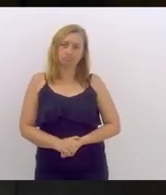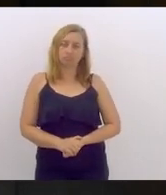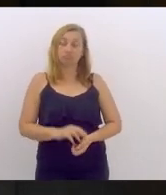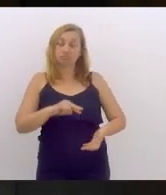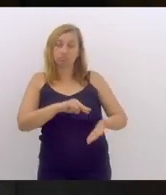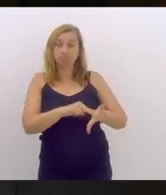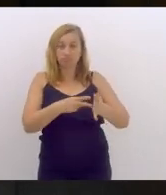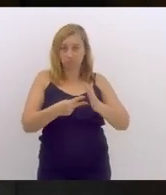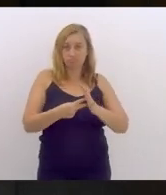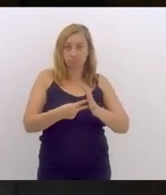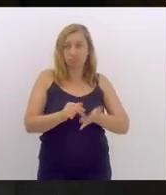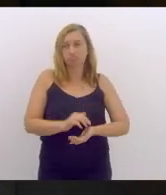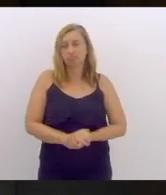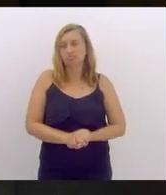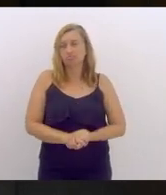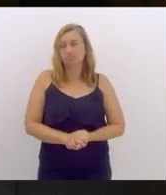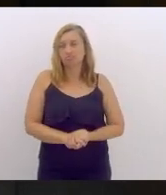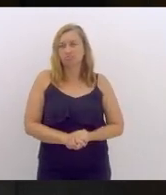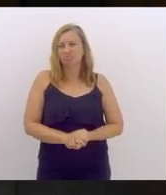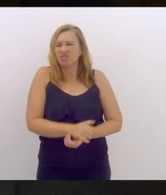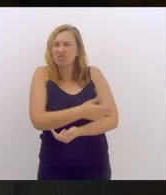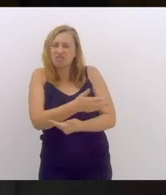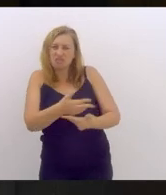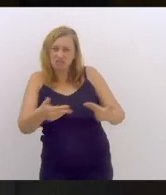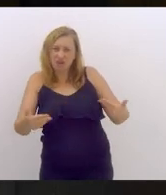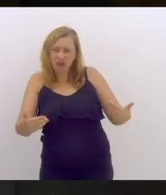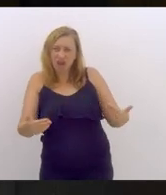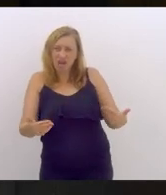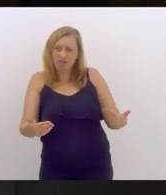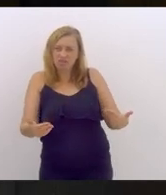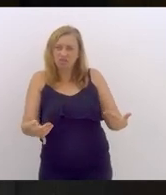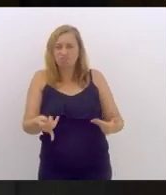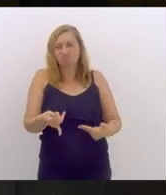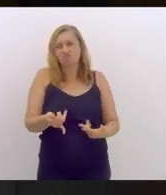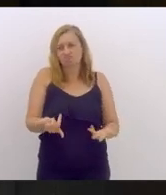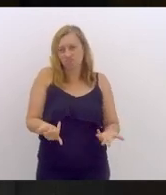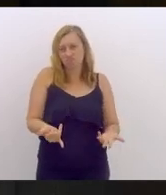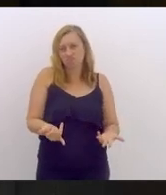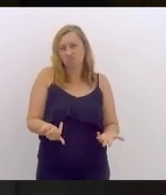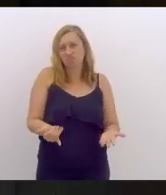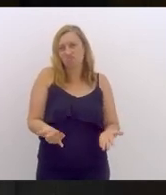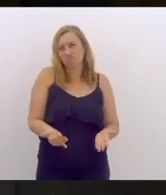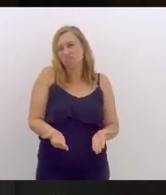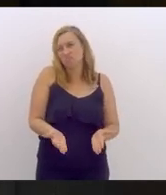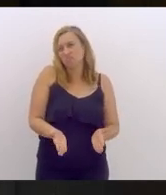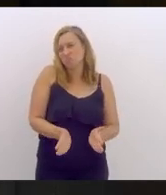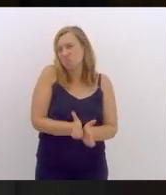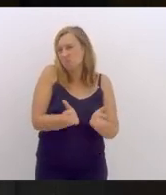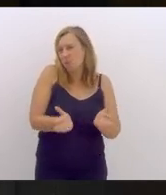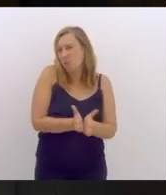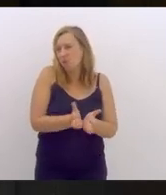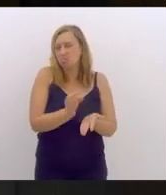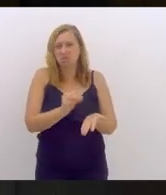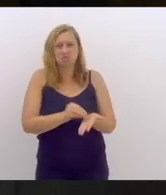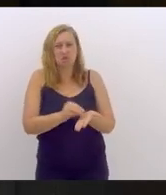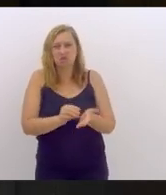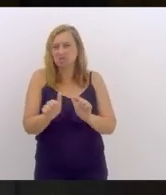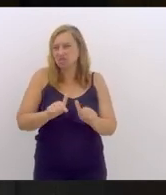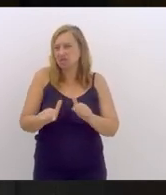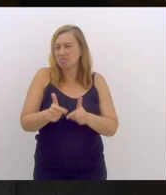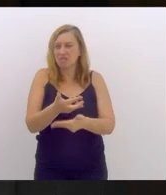traduz portanto os desabrigados por tantas e tantas pessoas